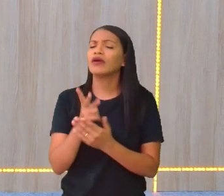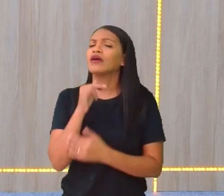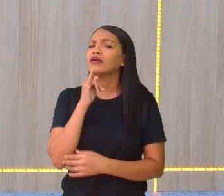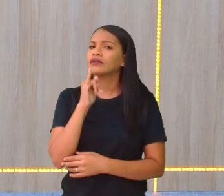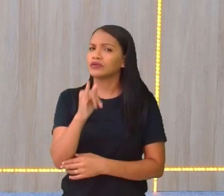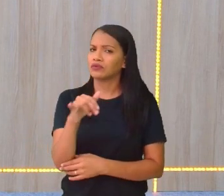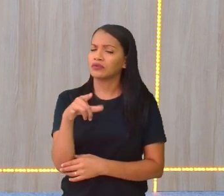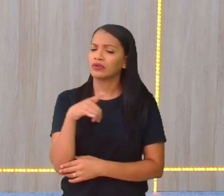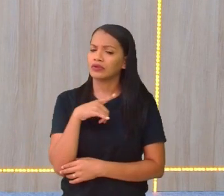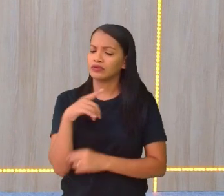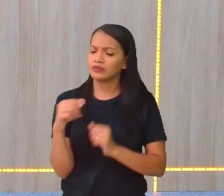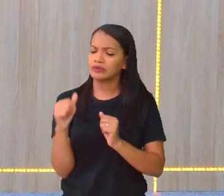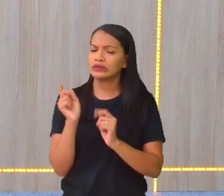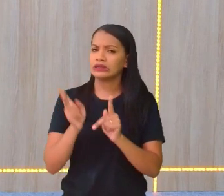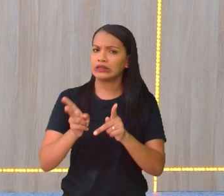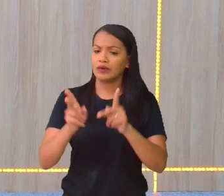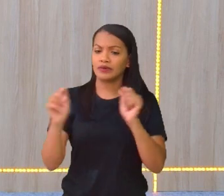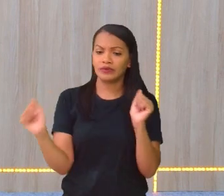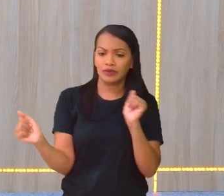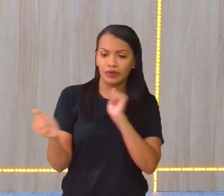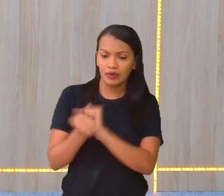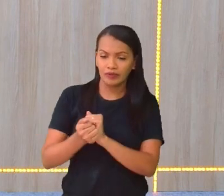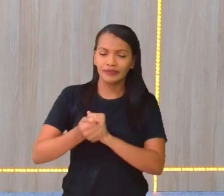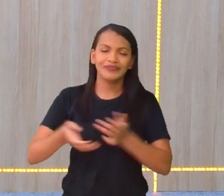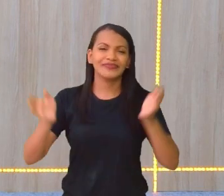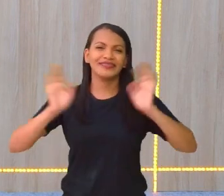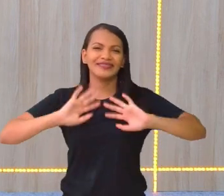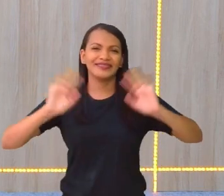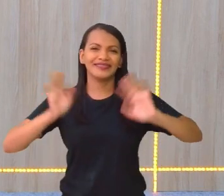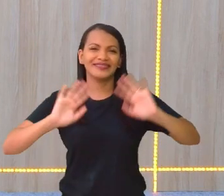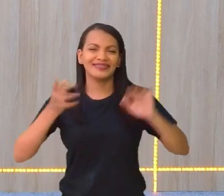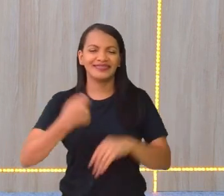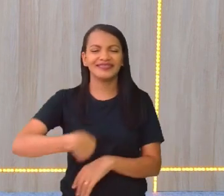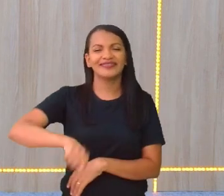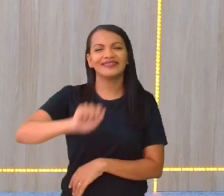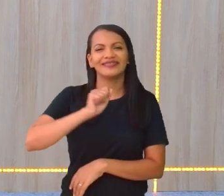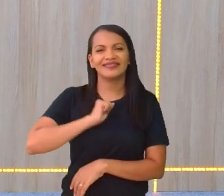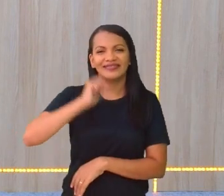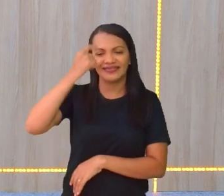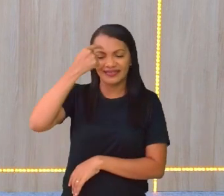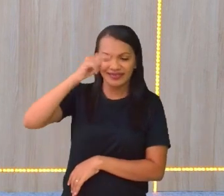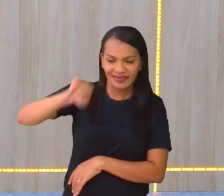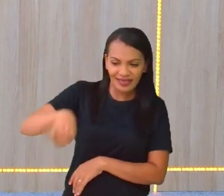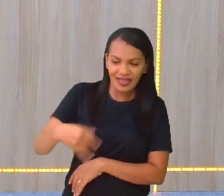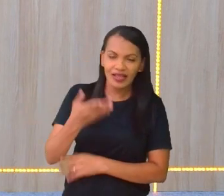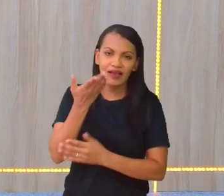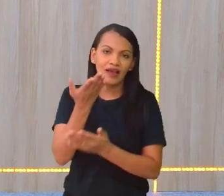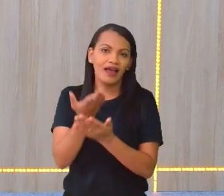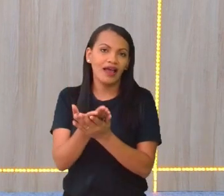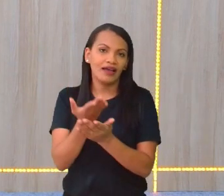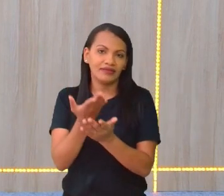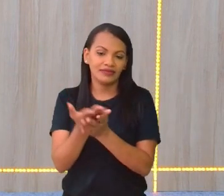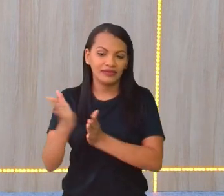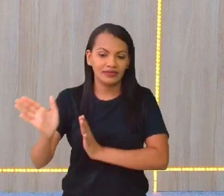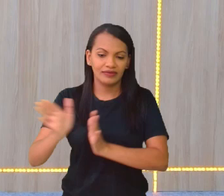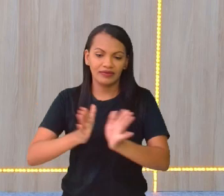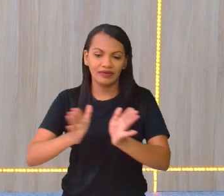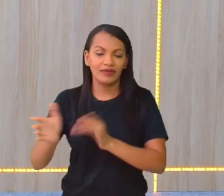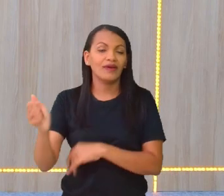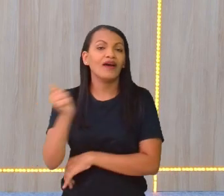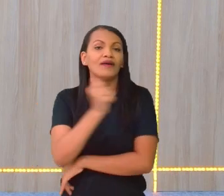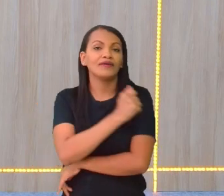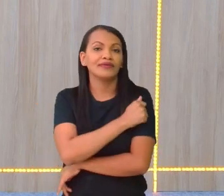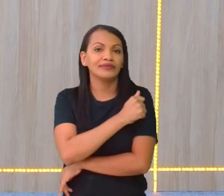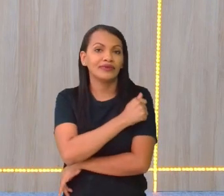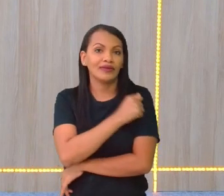a companhia aqui de Jéssica, né, que torna a nossa aula muito mais